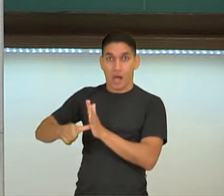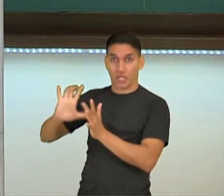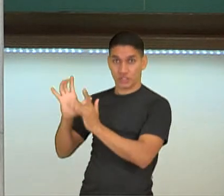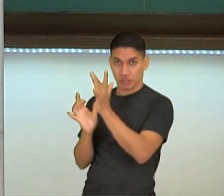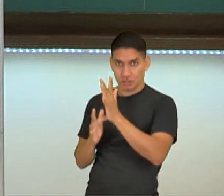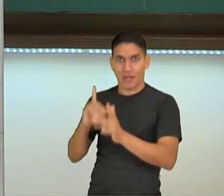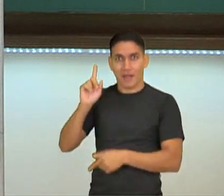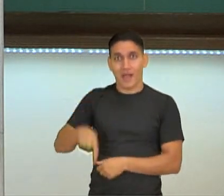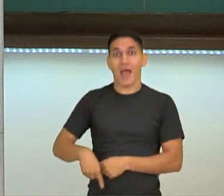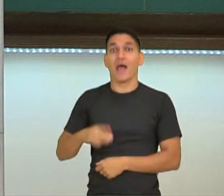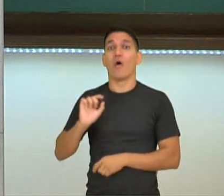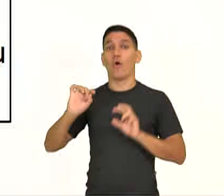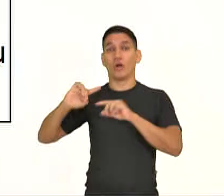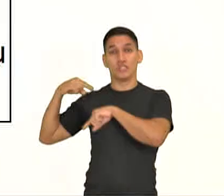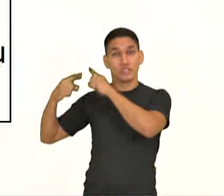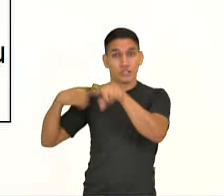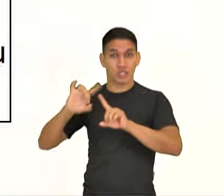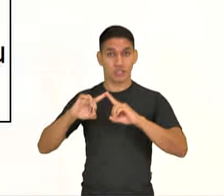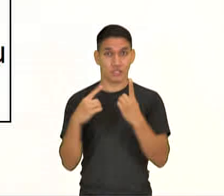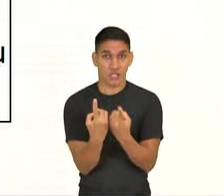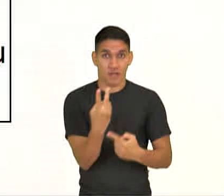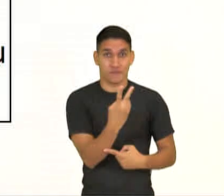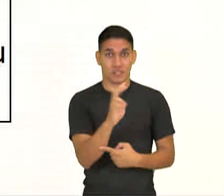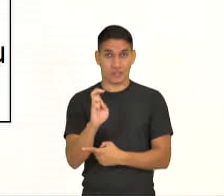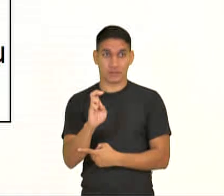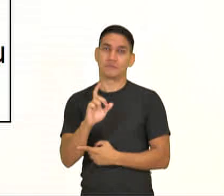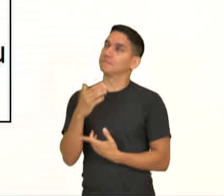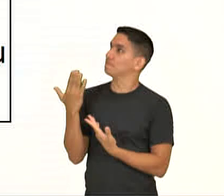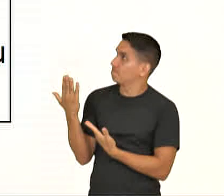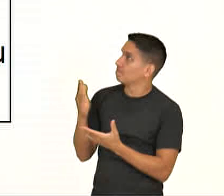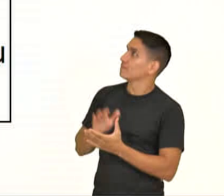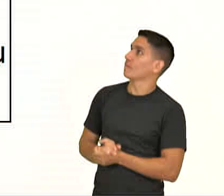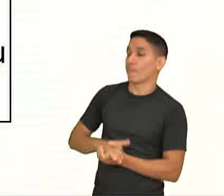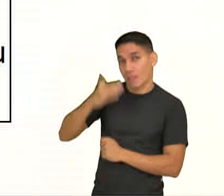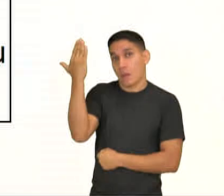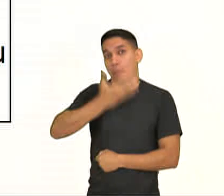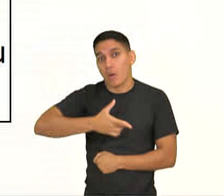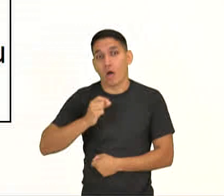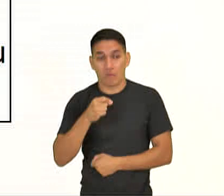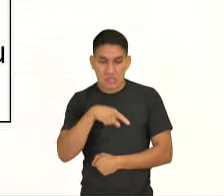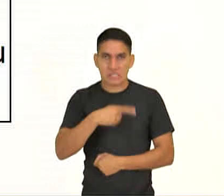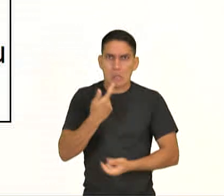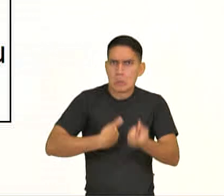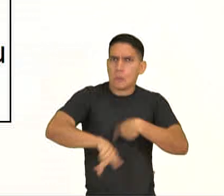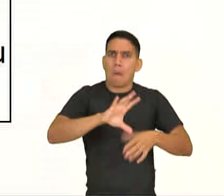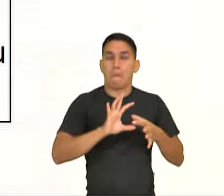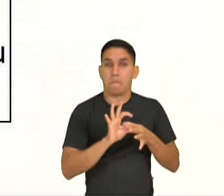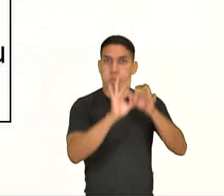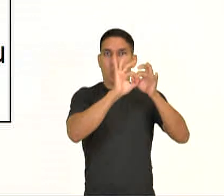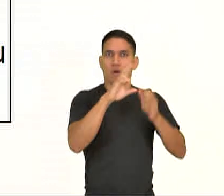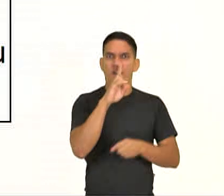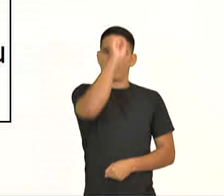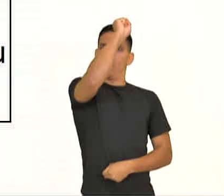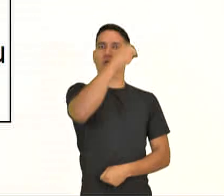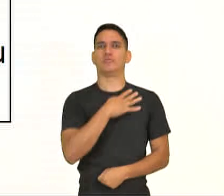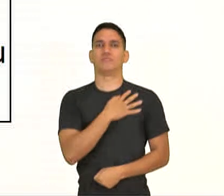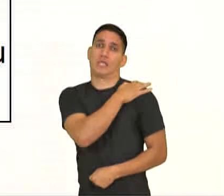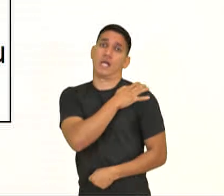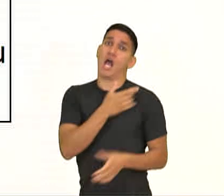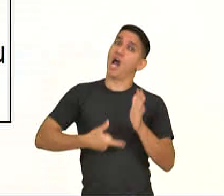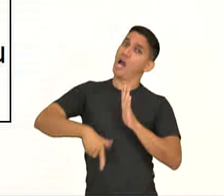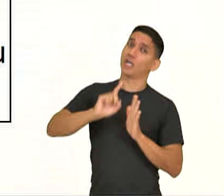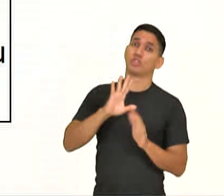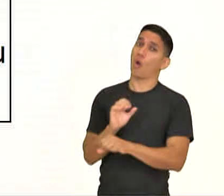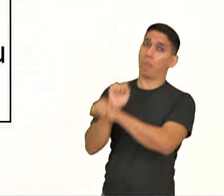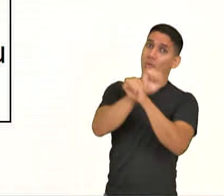25ª dinastia. Está aqui, reino de Cuxi fortalece seu império, seu exército, sua força militar, era para se proteger,